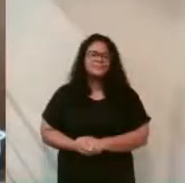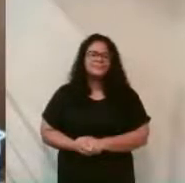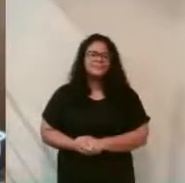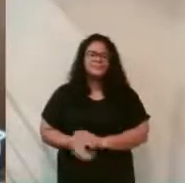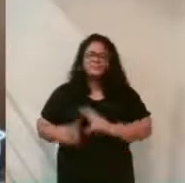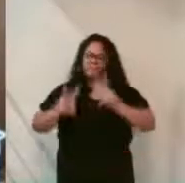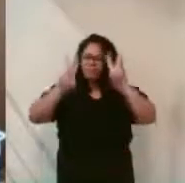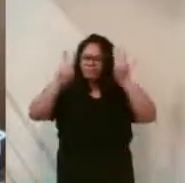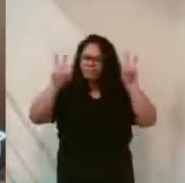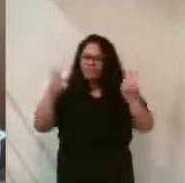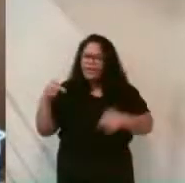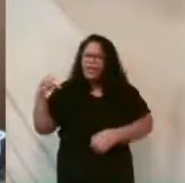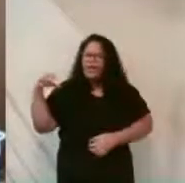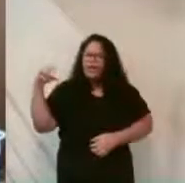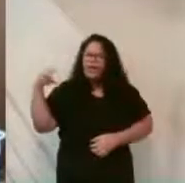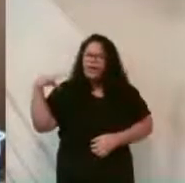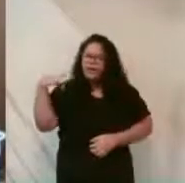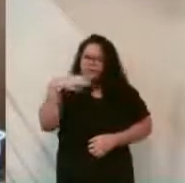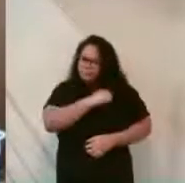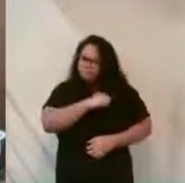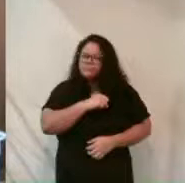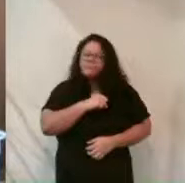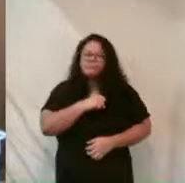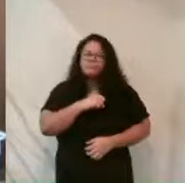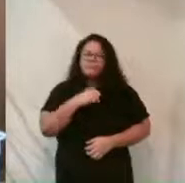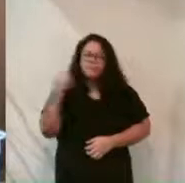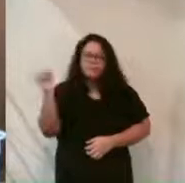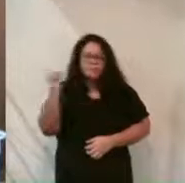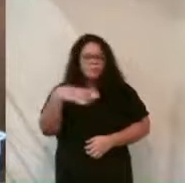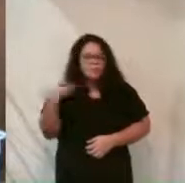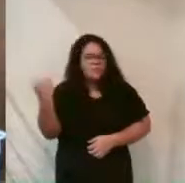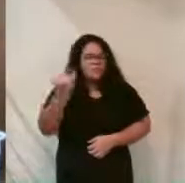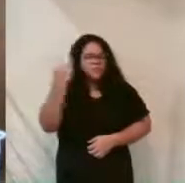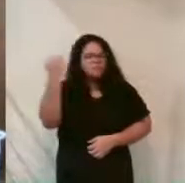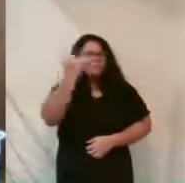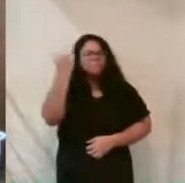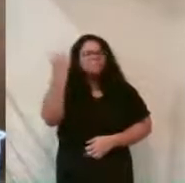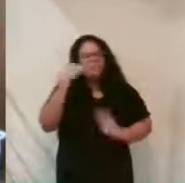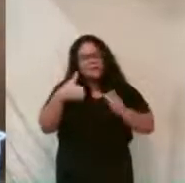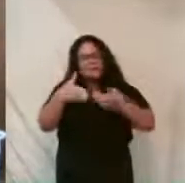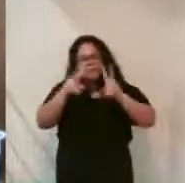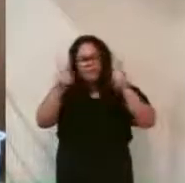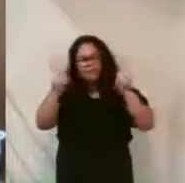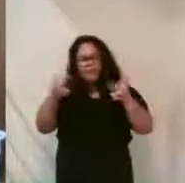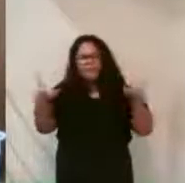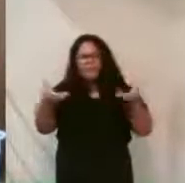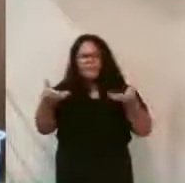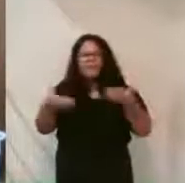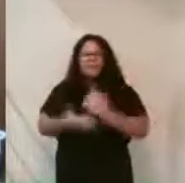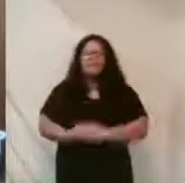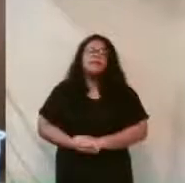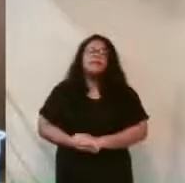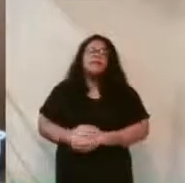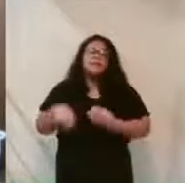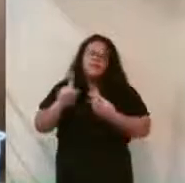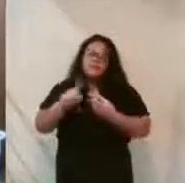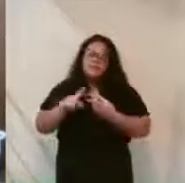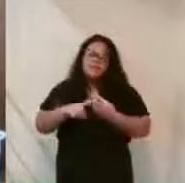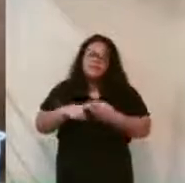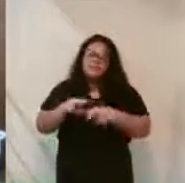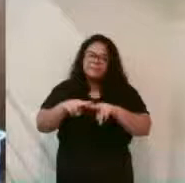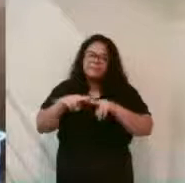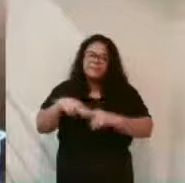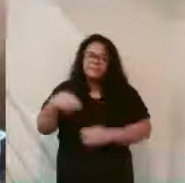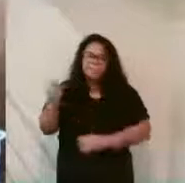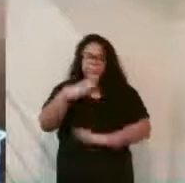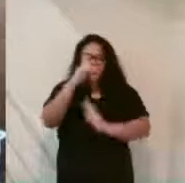falado aqui, e aqui será específico nessa mesa, né? até por causa do novo decreto de